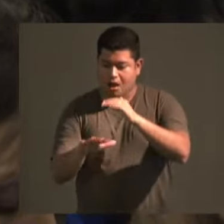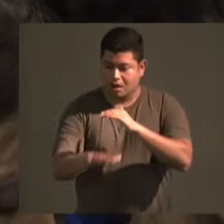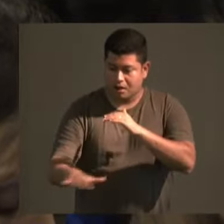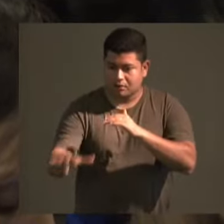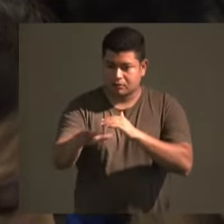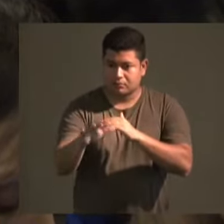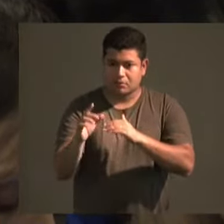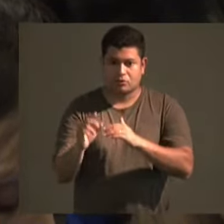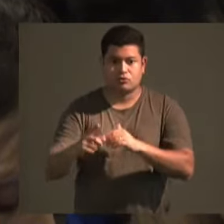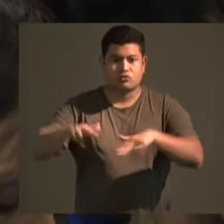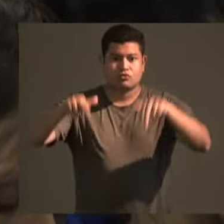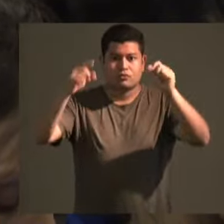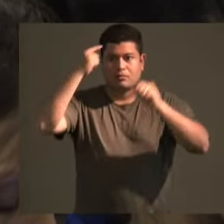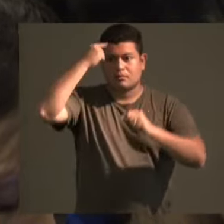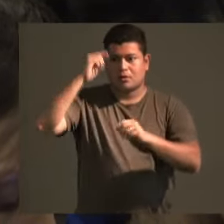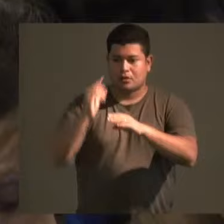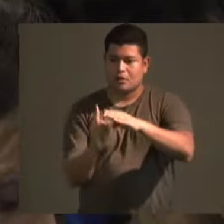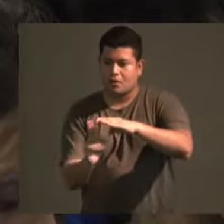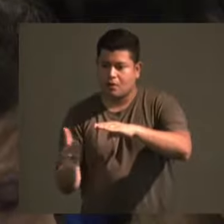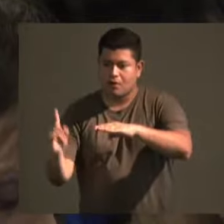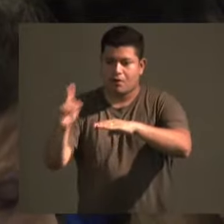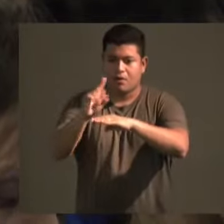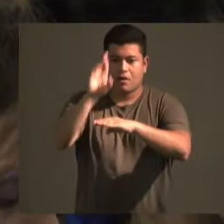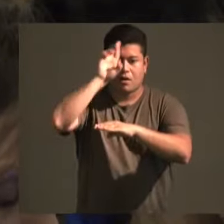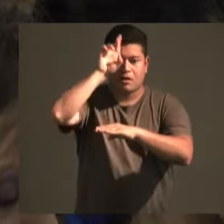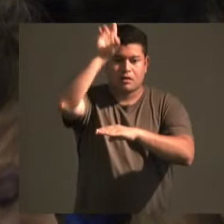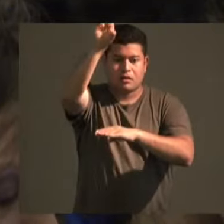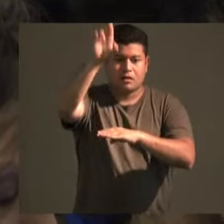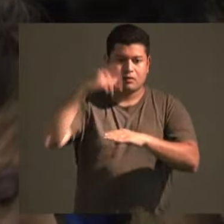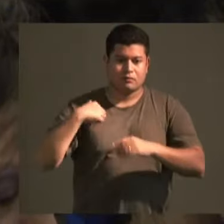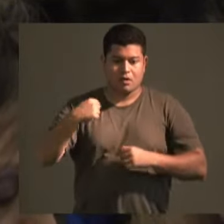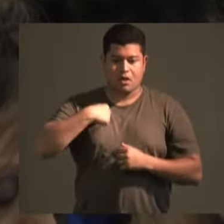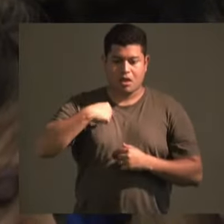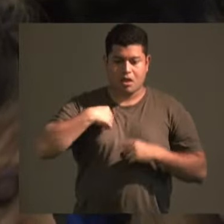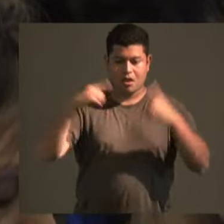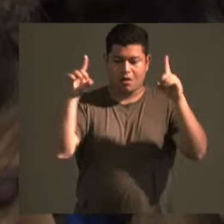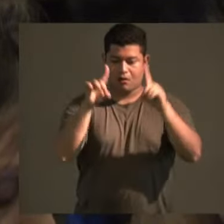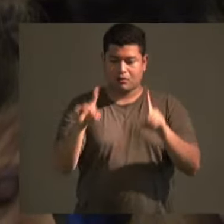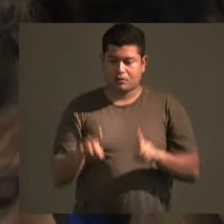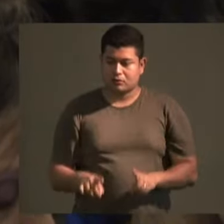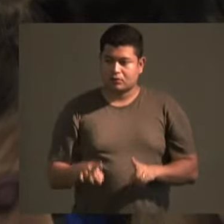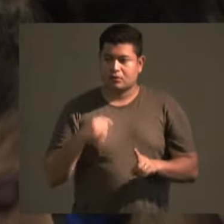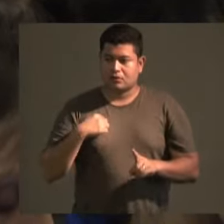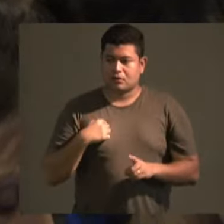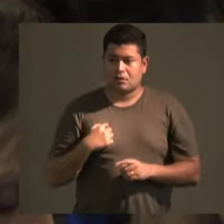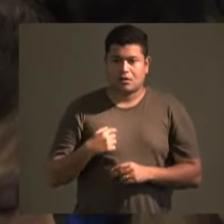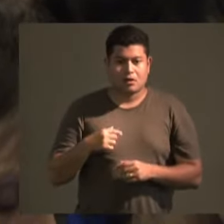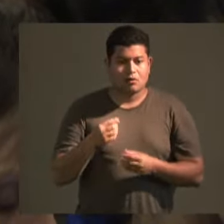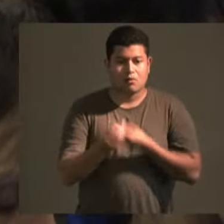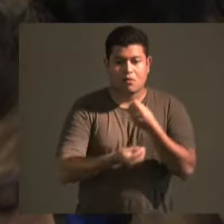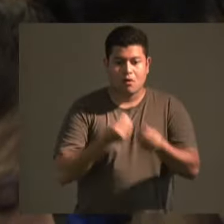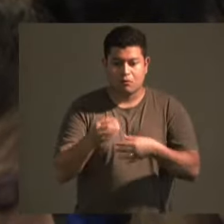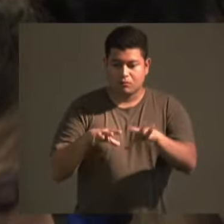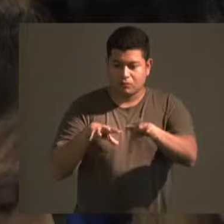no protagonismo da pessoa com deficiência. E eu, sendo uma pessoa com deficiência, eu mesmo procurei a minha reabilitação profissional dentro da Previdência Social,